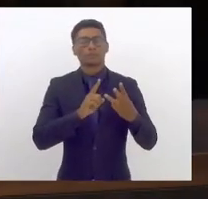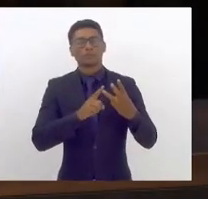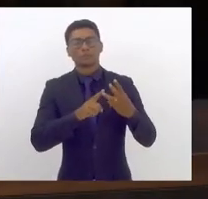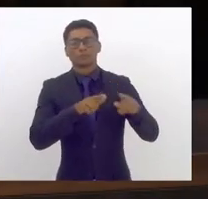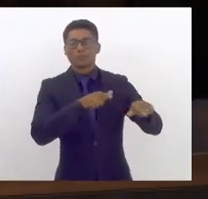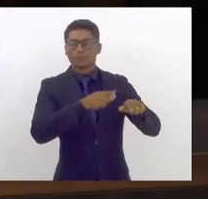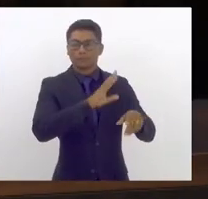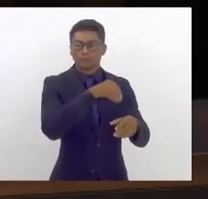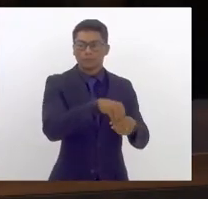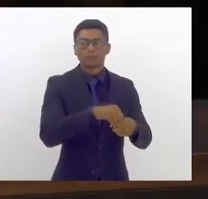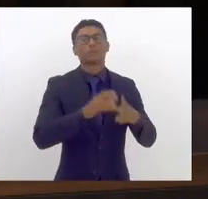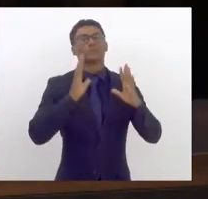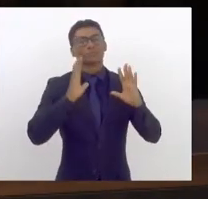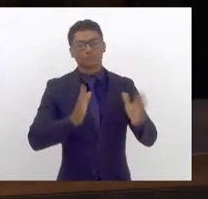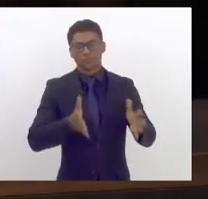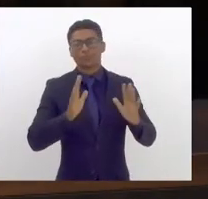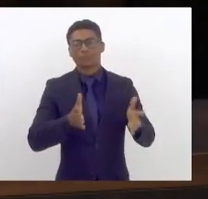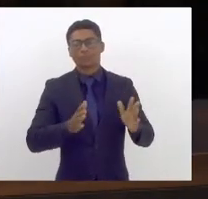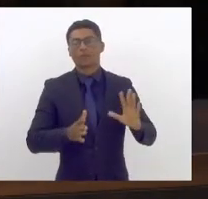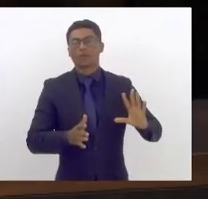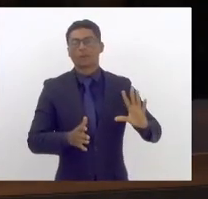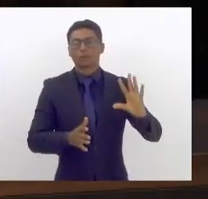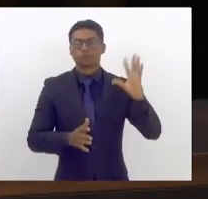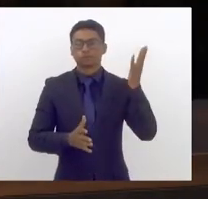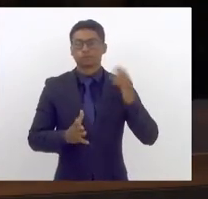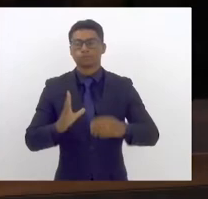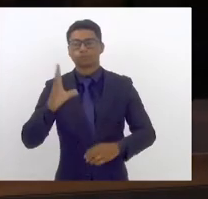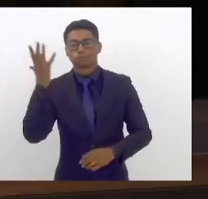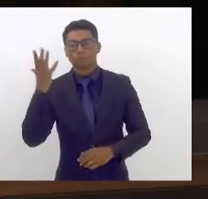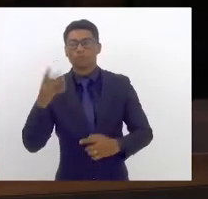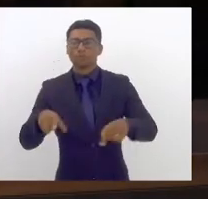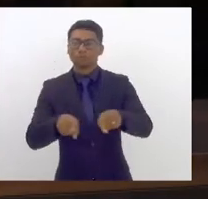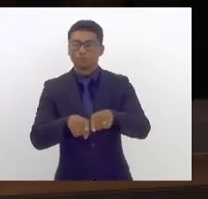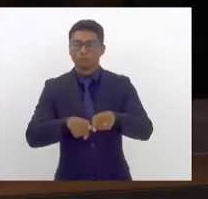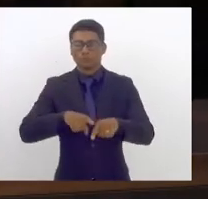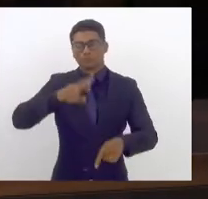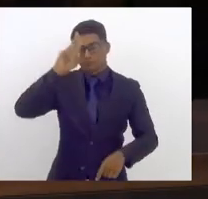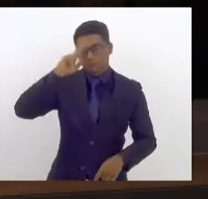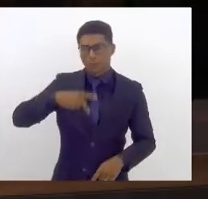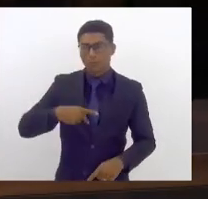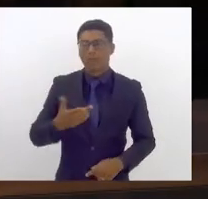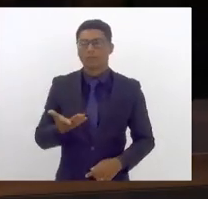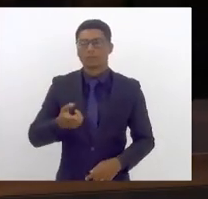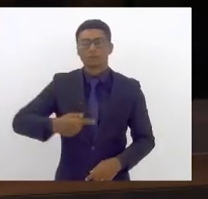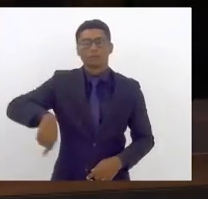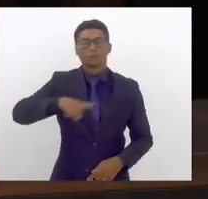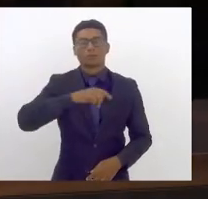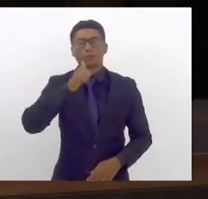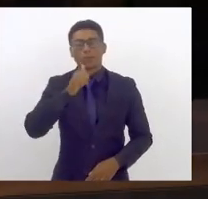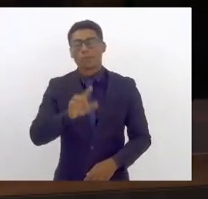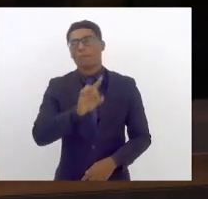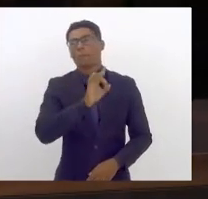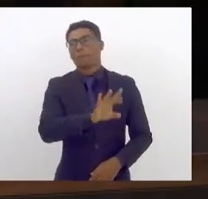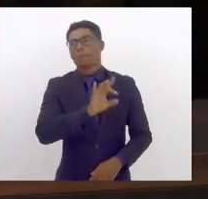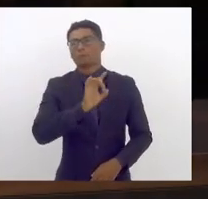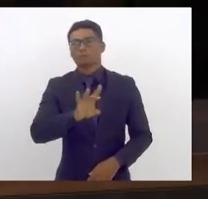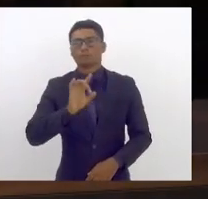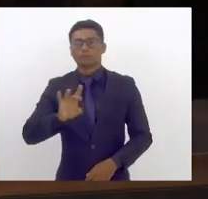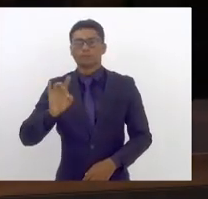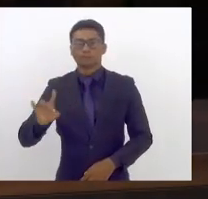já vivemos isso né e pessoalmente também como mulher cada uma de nós